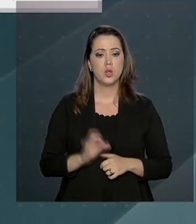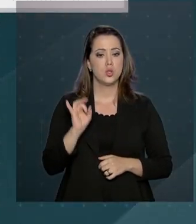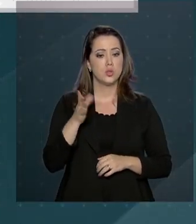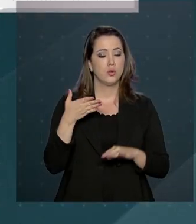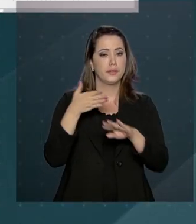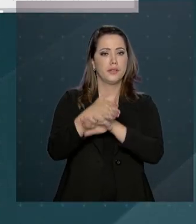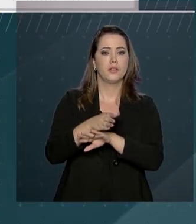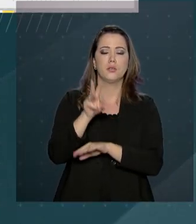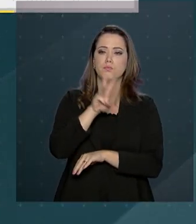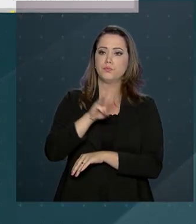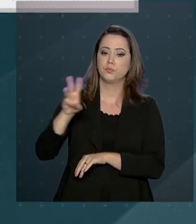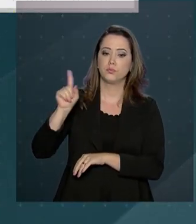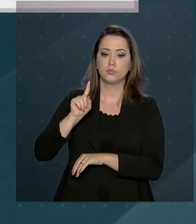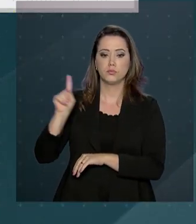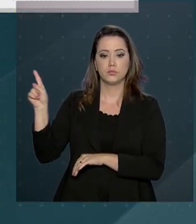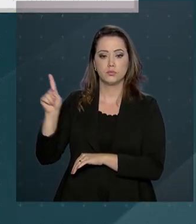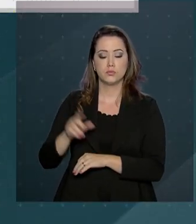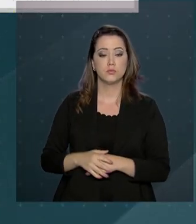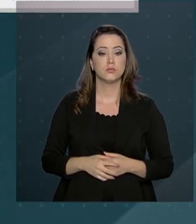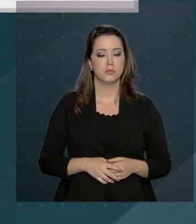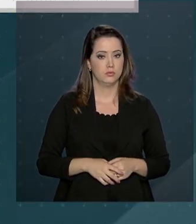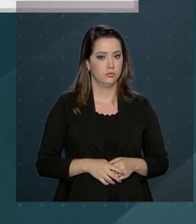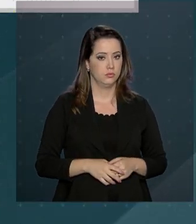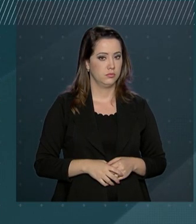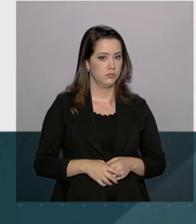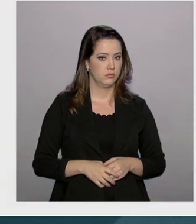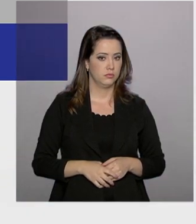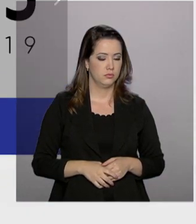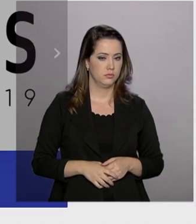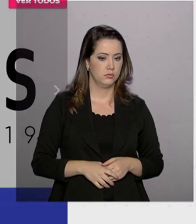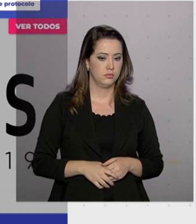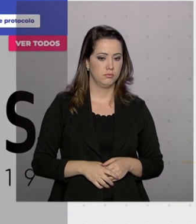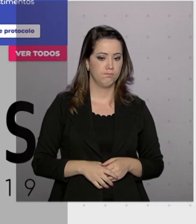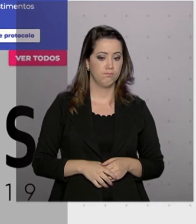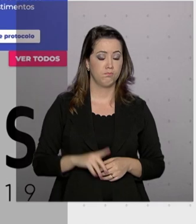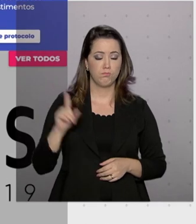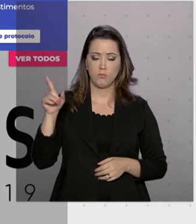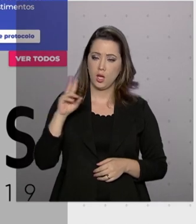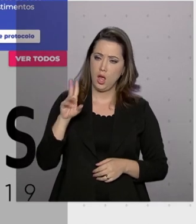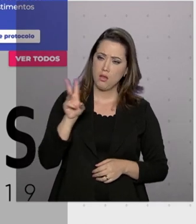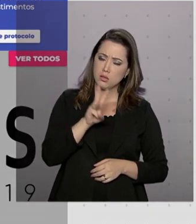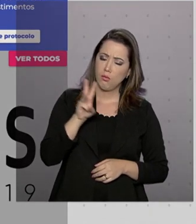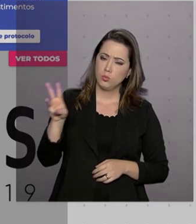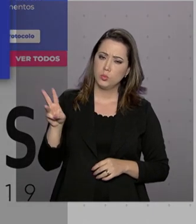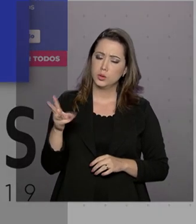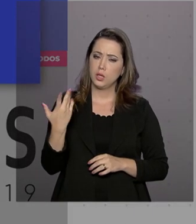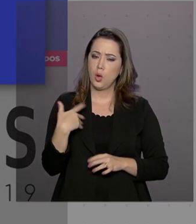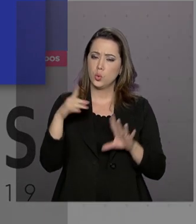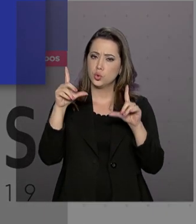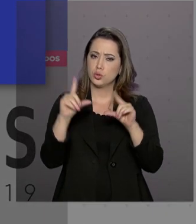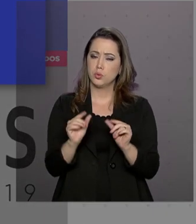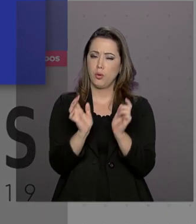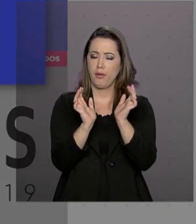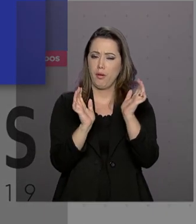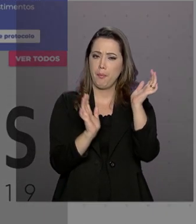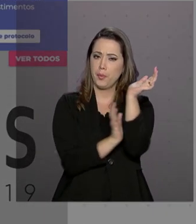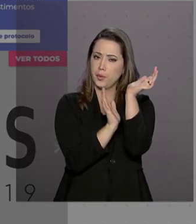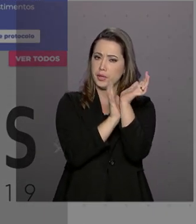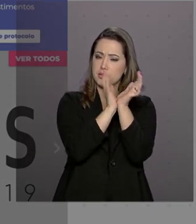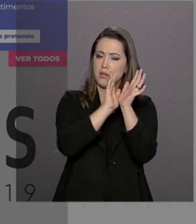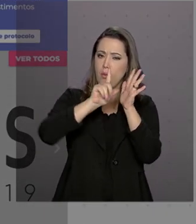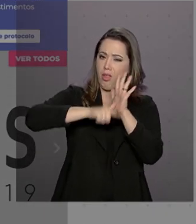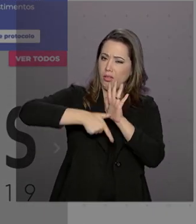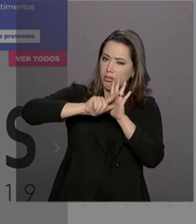acessar www ponto o id ponto economia ponto gov.br com o portal a idéia é diminuir a burocracia e o